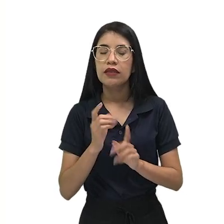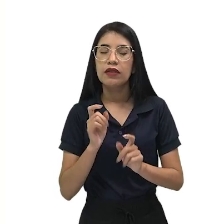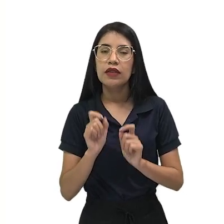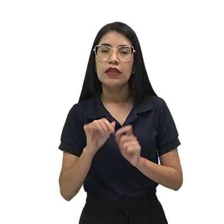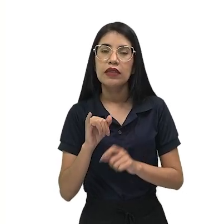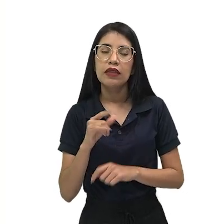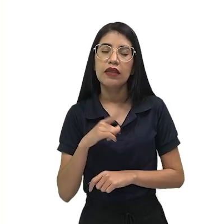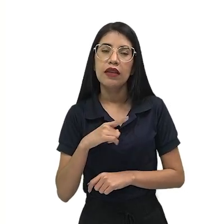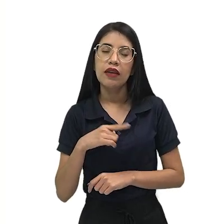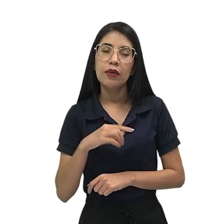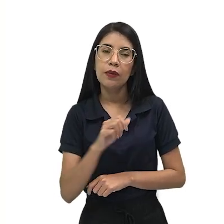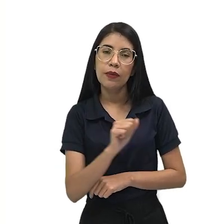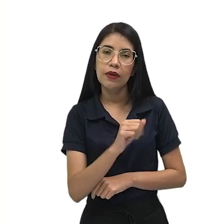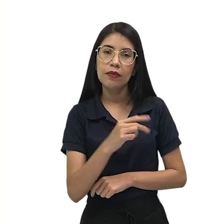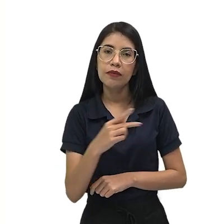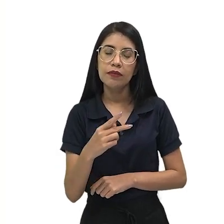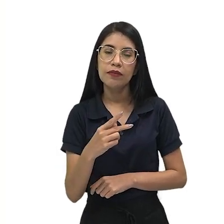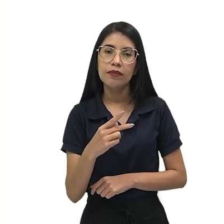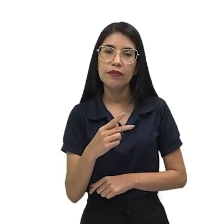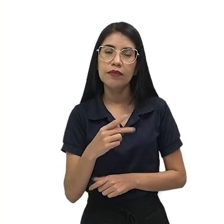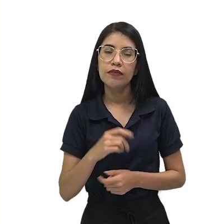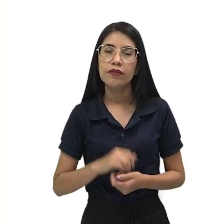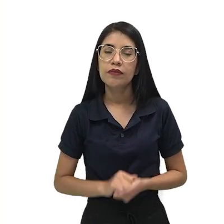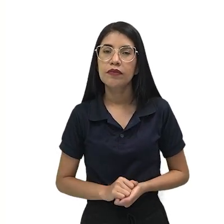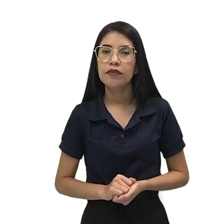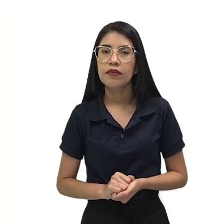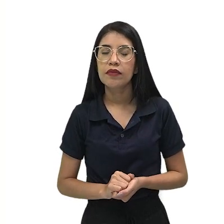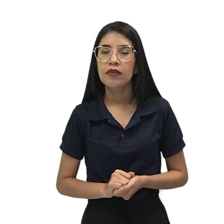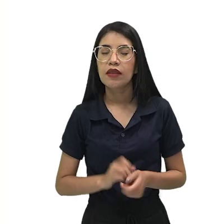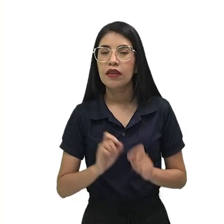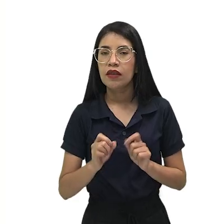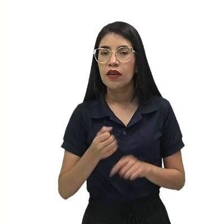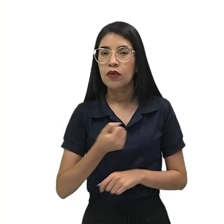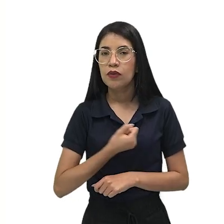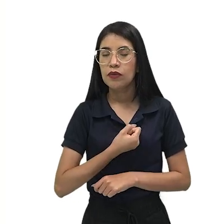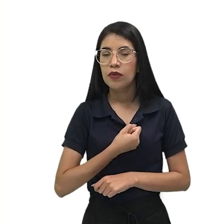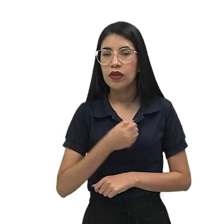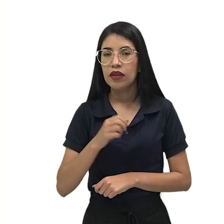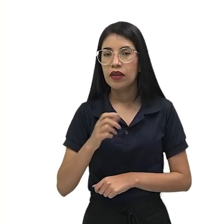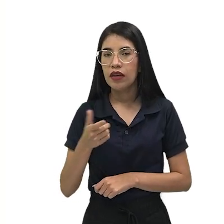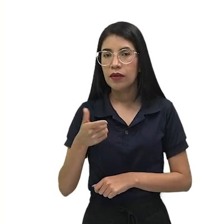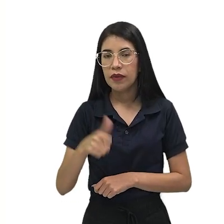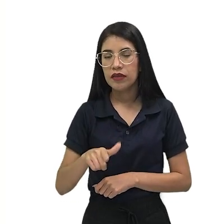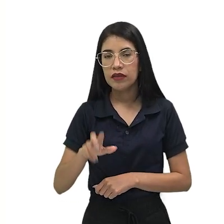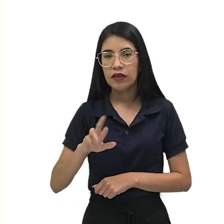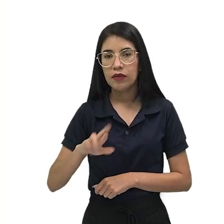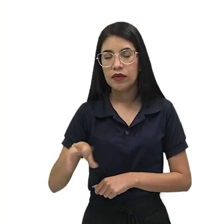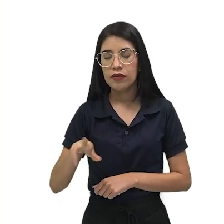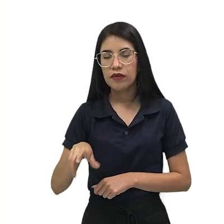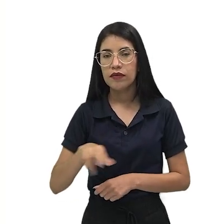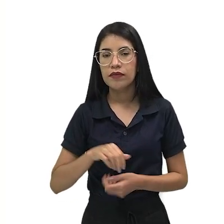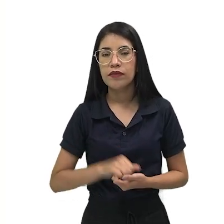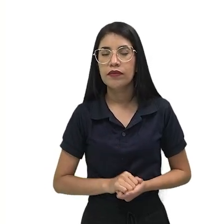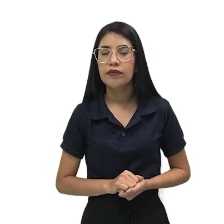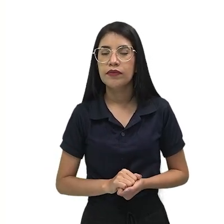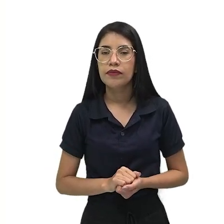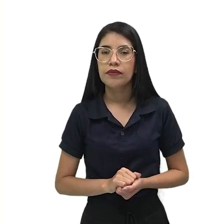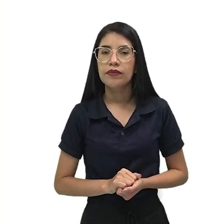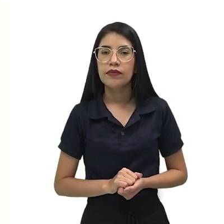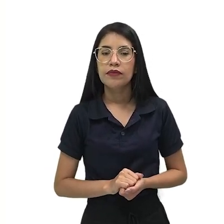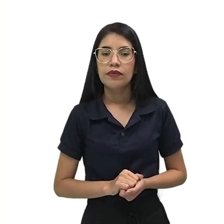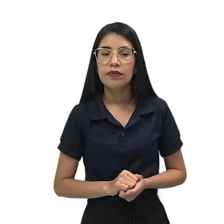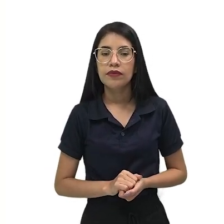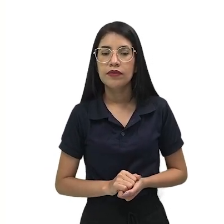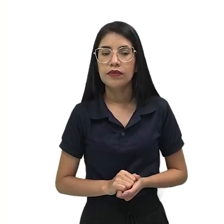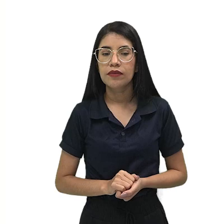existe antiperíodo, né? Que é aquele número que não se repete. Então, quando nós observamos